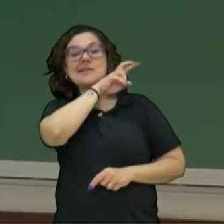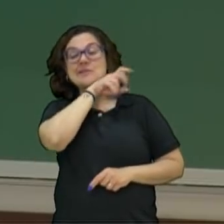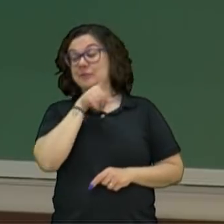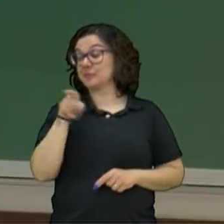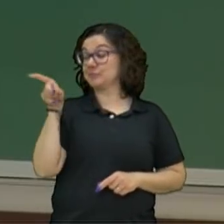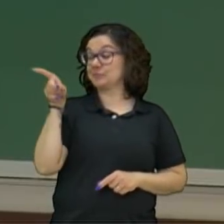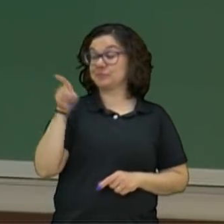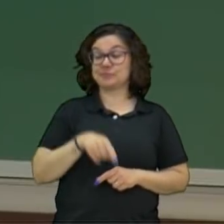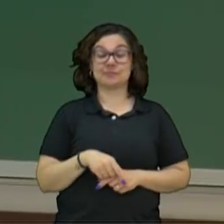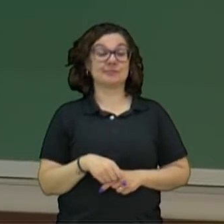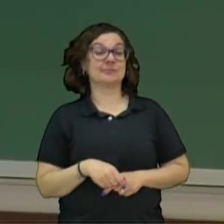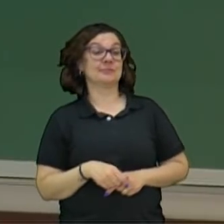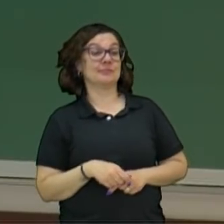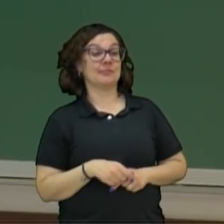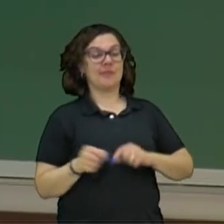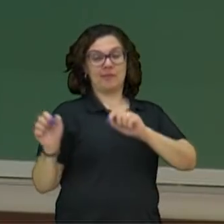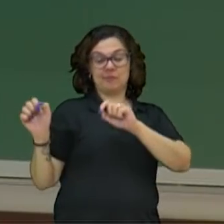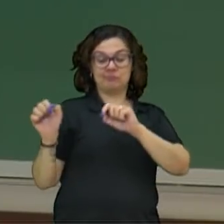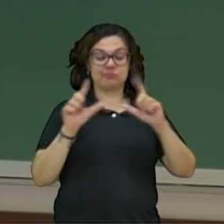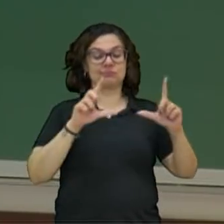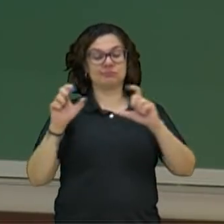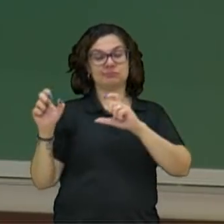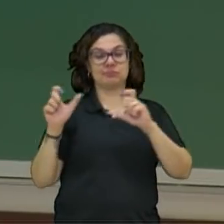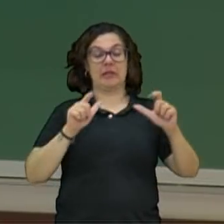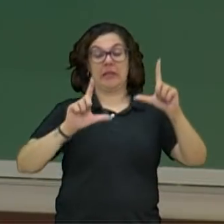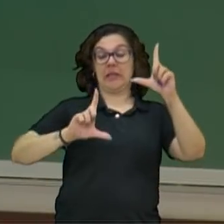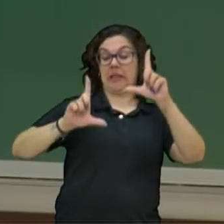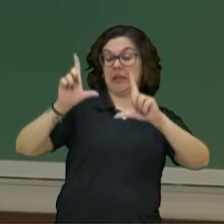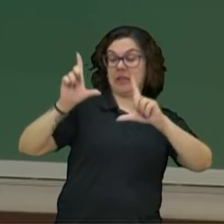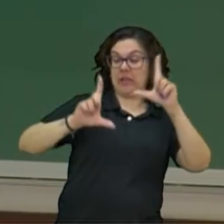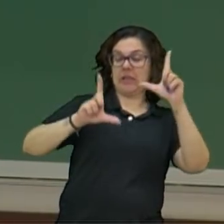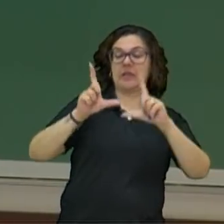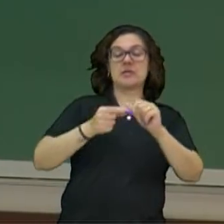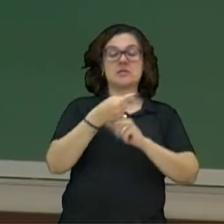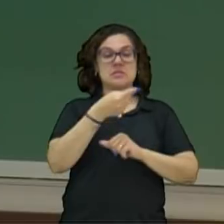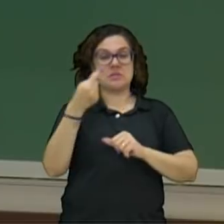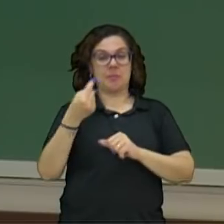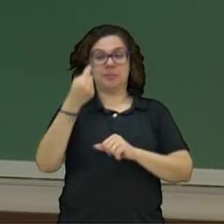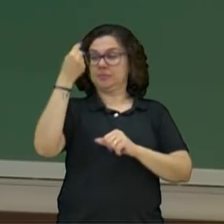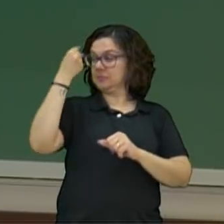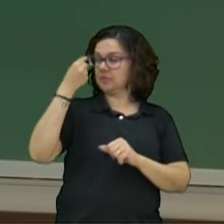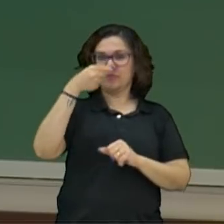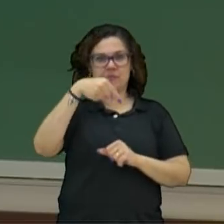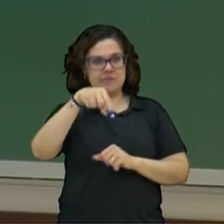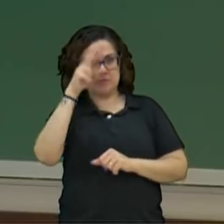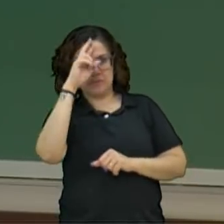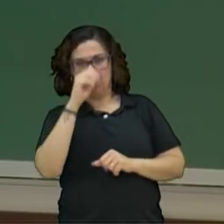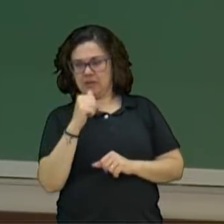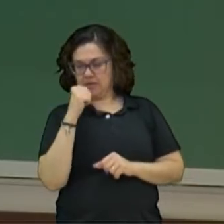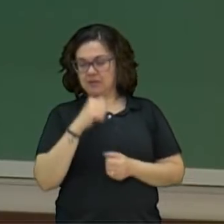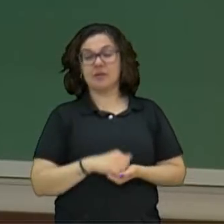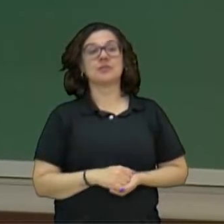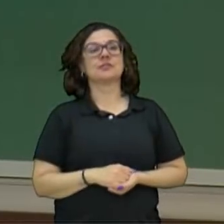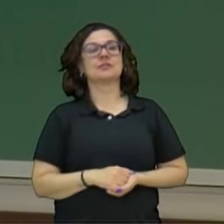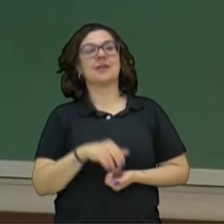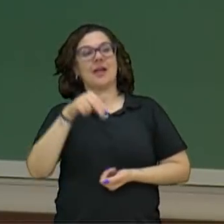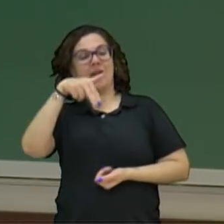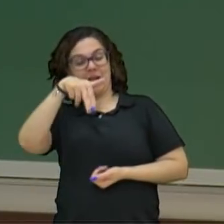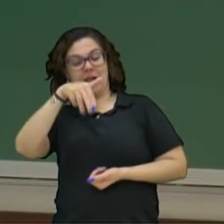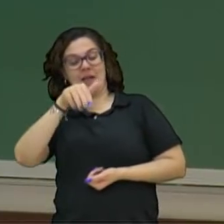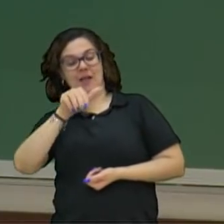aqui passando pelas telinhas, pela televisão, algum tempo atrás. Estão lembrados dela? A